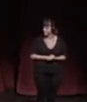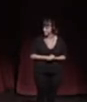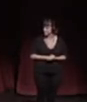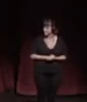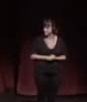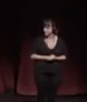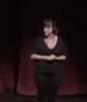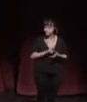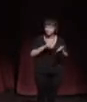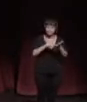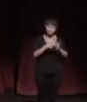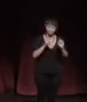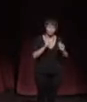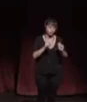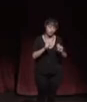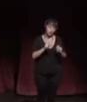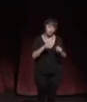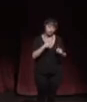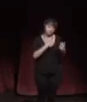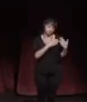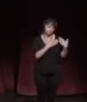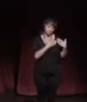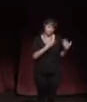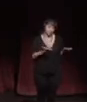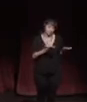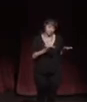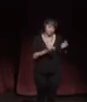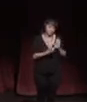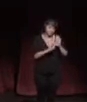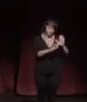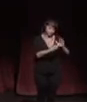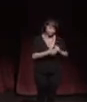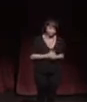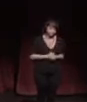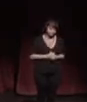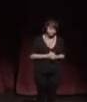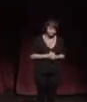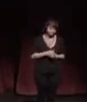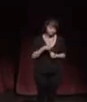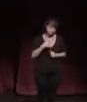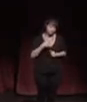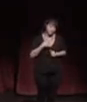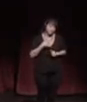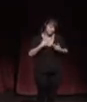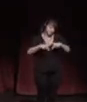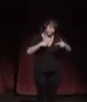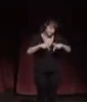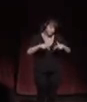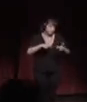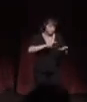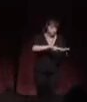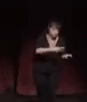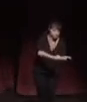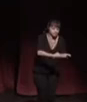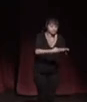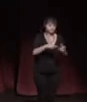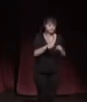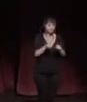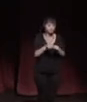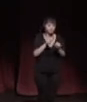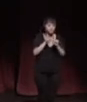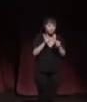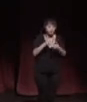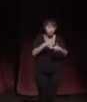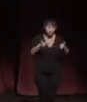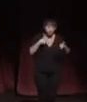essa é, de certa forma, a minha tarefa. Eu faço traduções, visibilizo coisas que estão